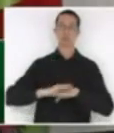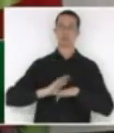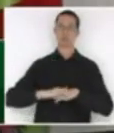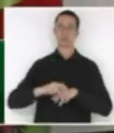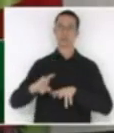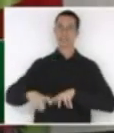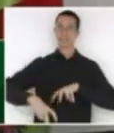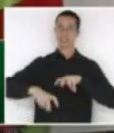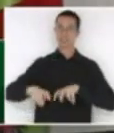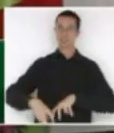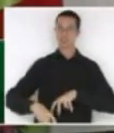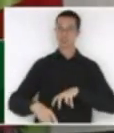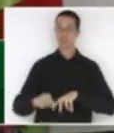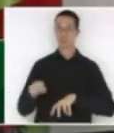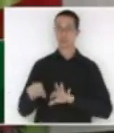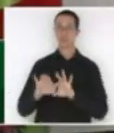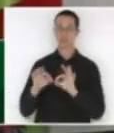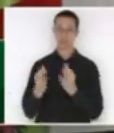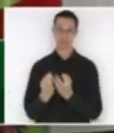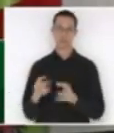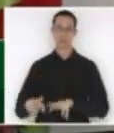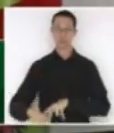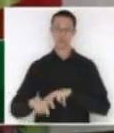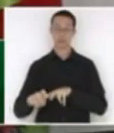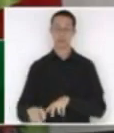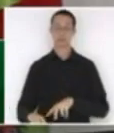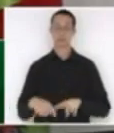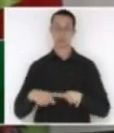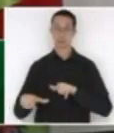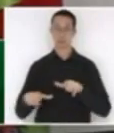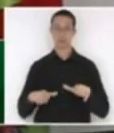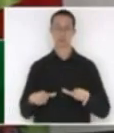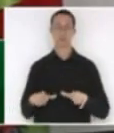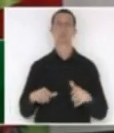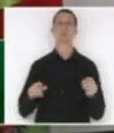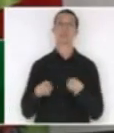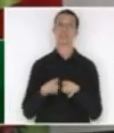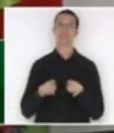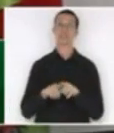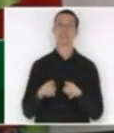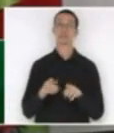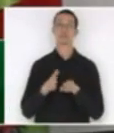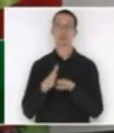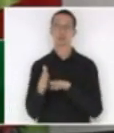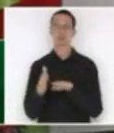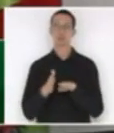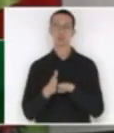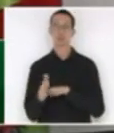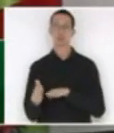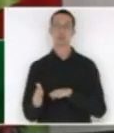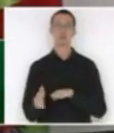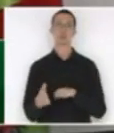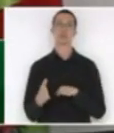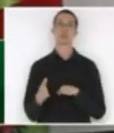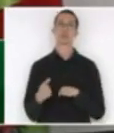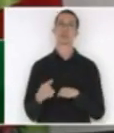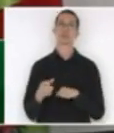agricultores familiares, sobretudo, mas também orienta para que este